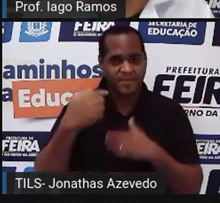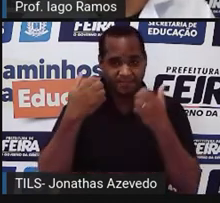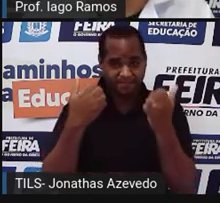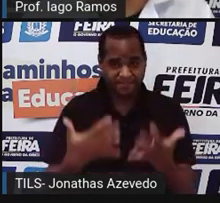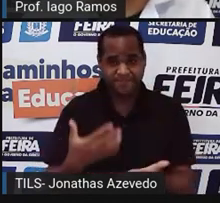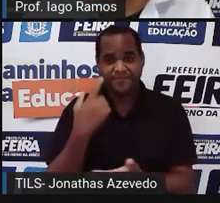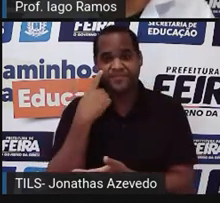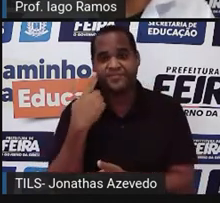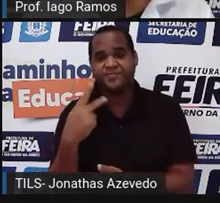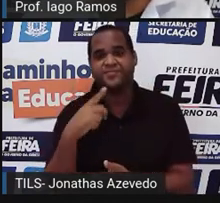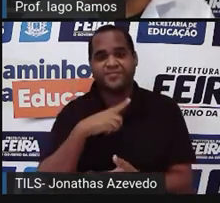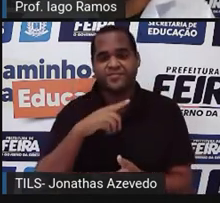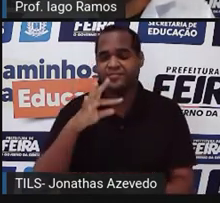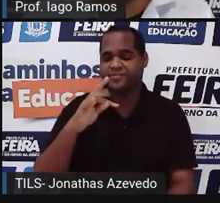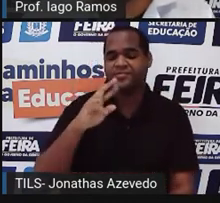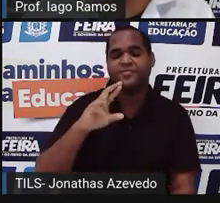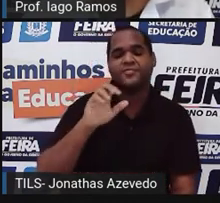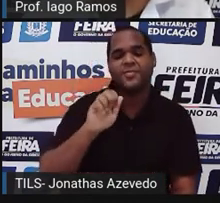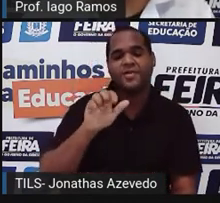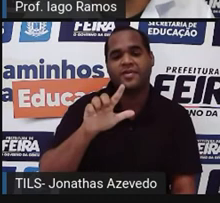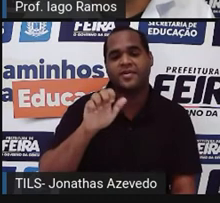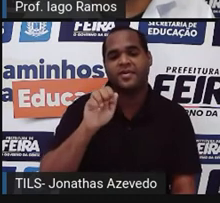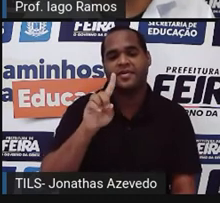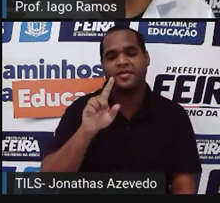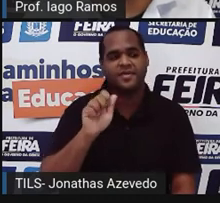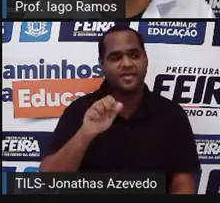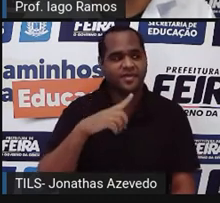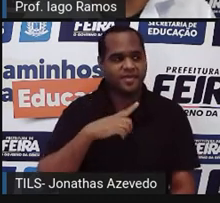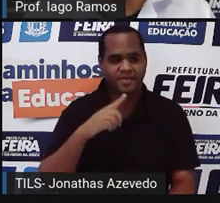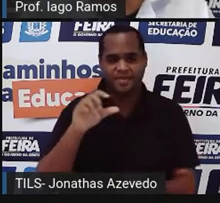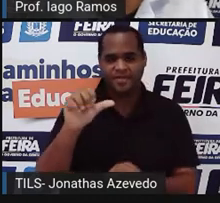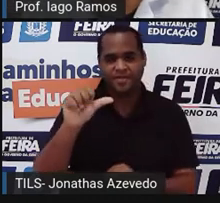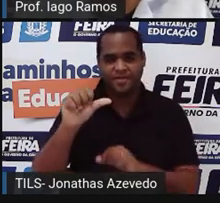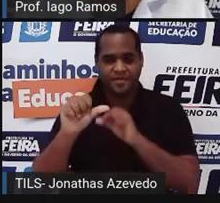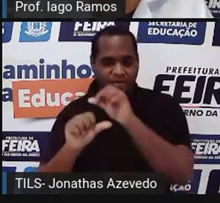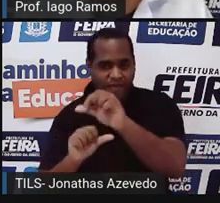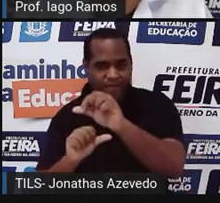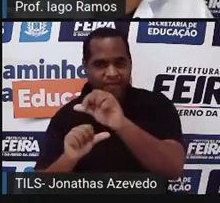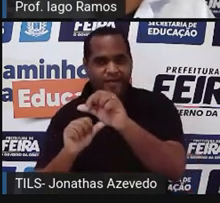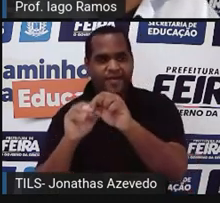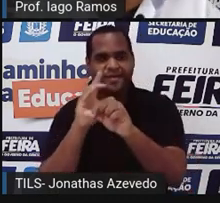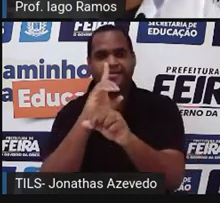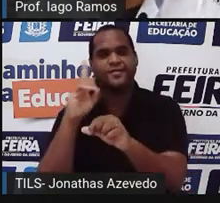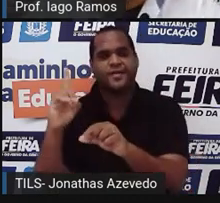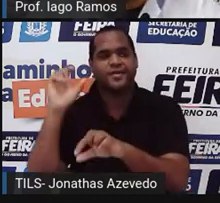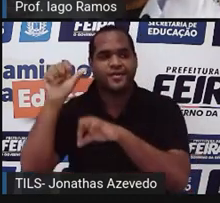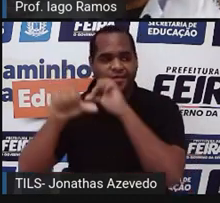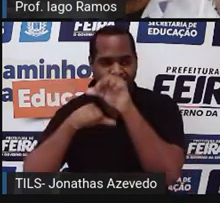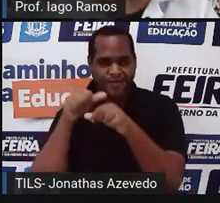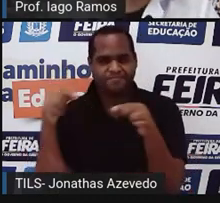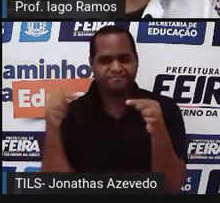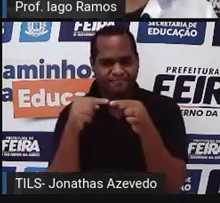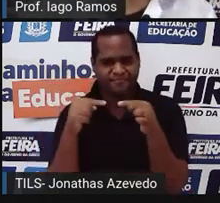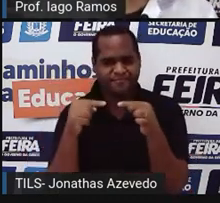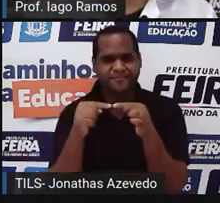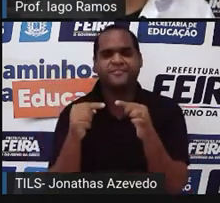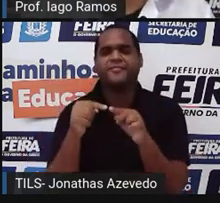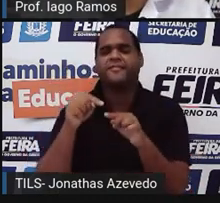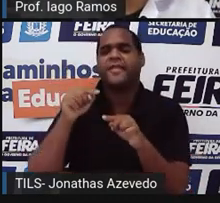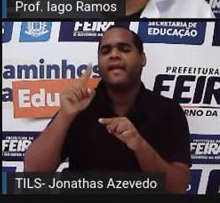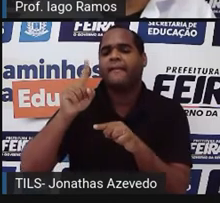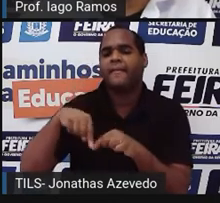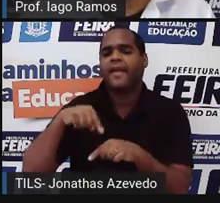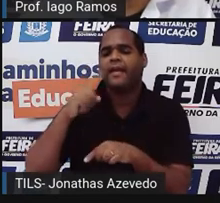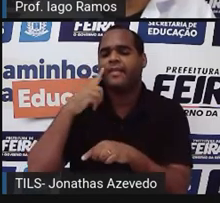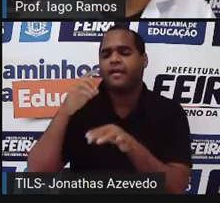figura transladada, né, deslocada para a direita, com aquele comprimento da